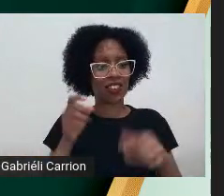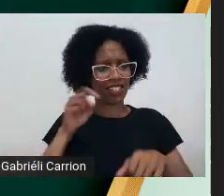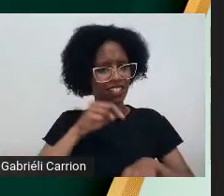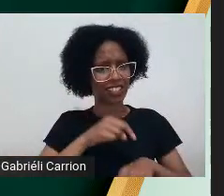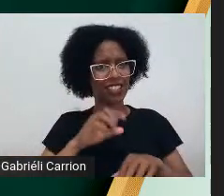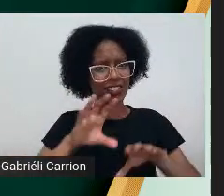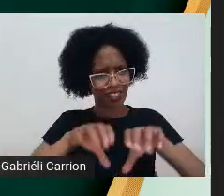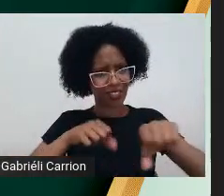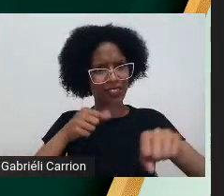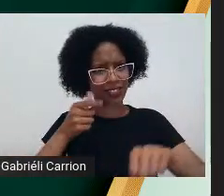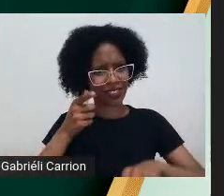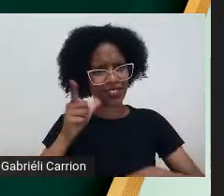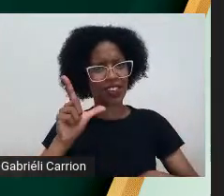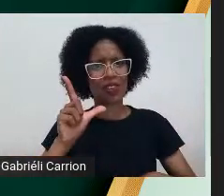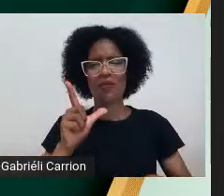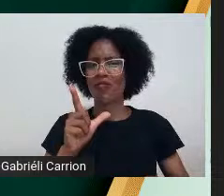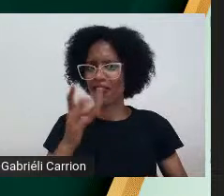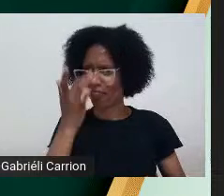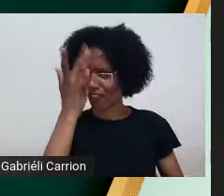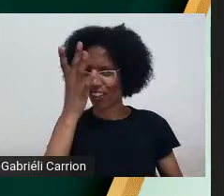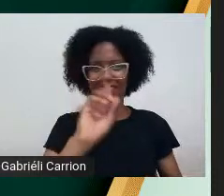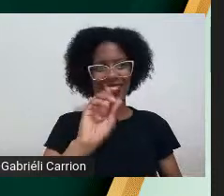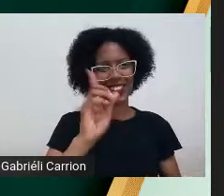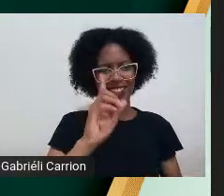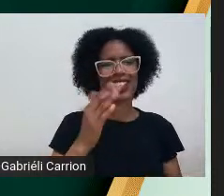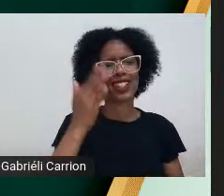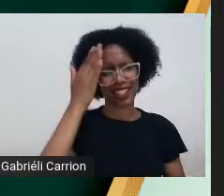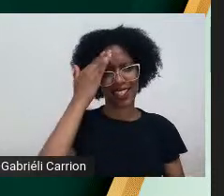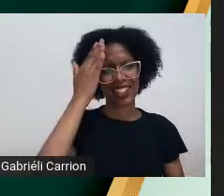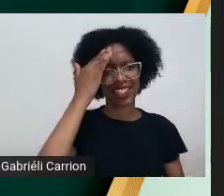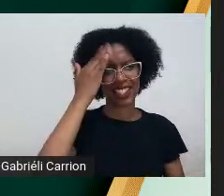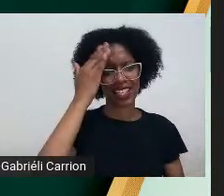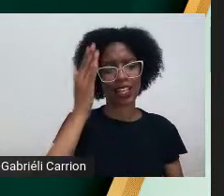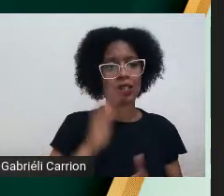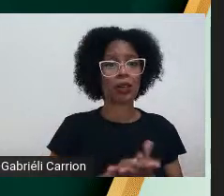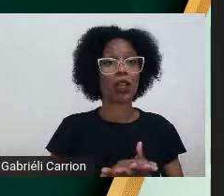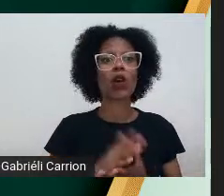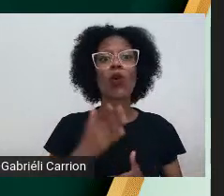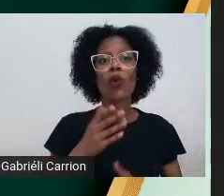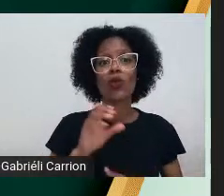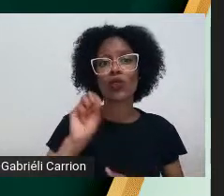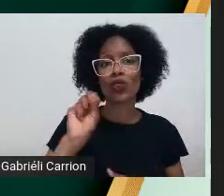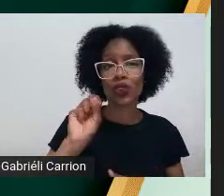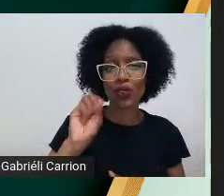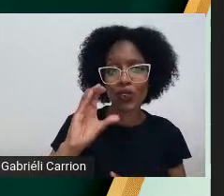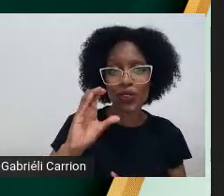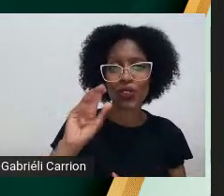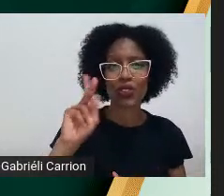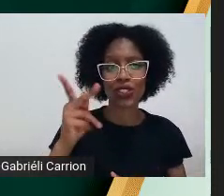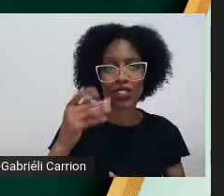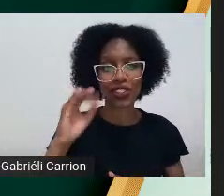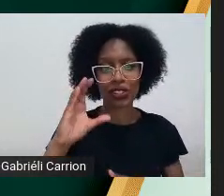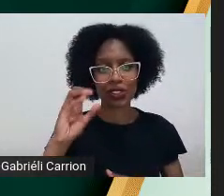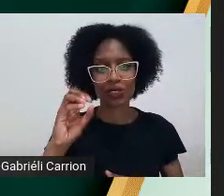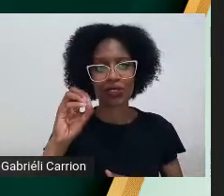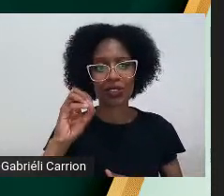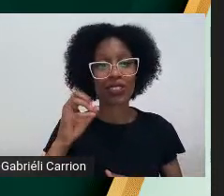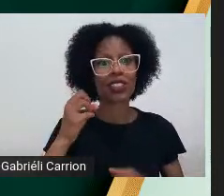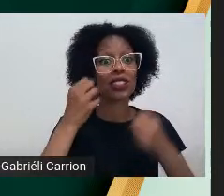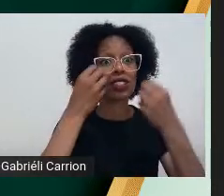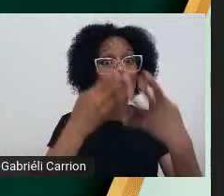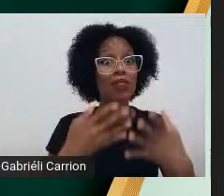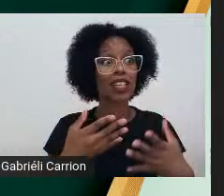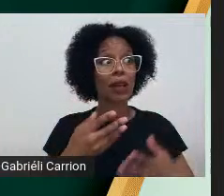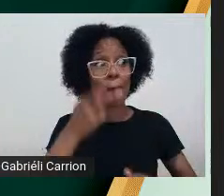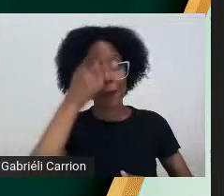foi fácil e nem simples, nós sabemos. Já disse Chico Buarque que as pessoas têm medo das mudanças.